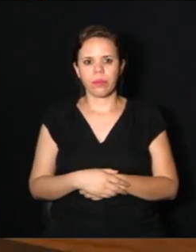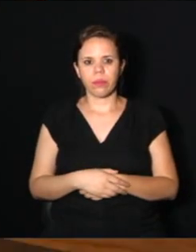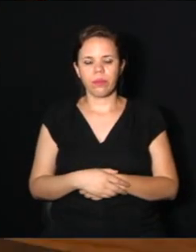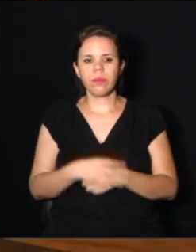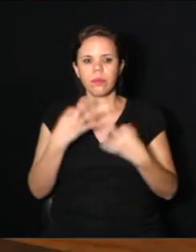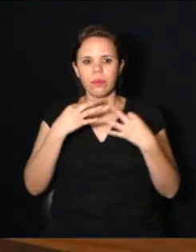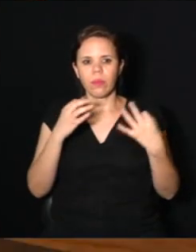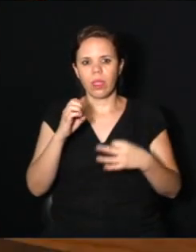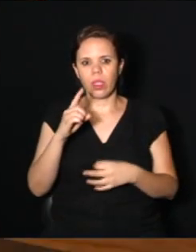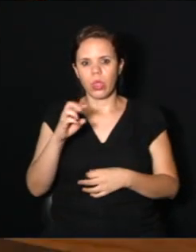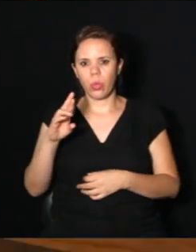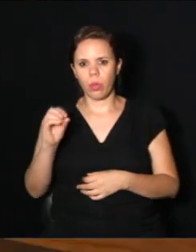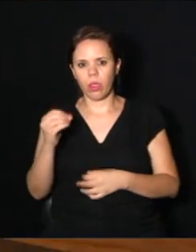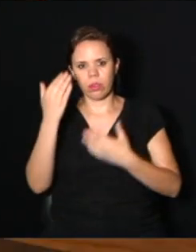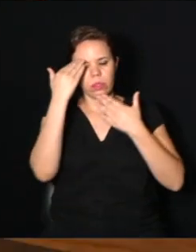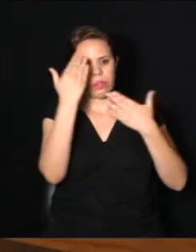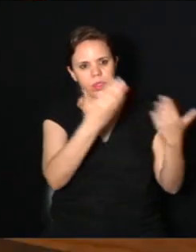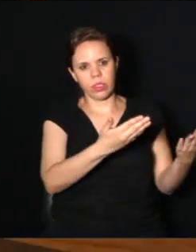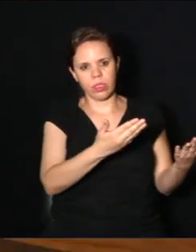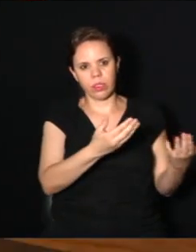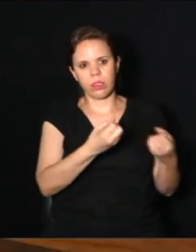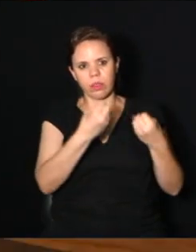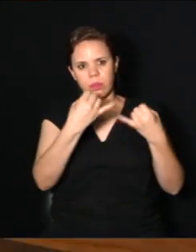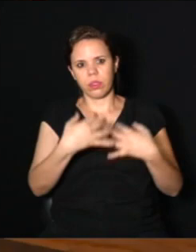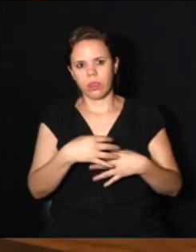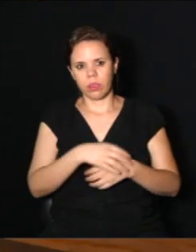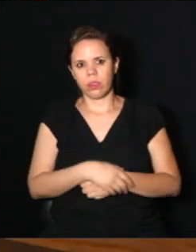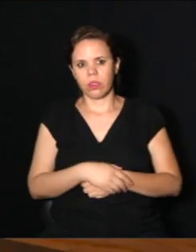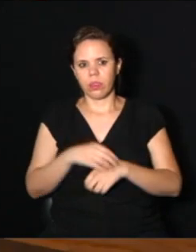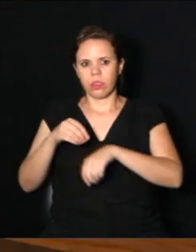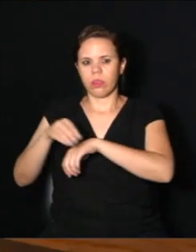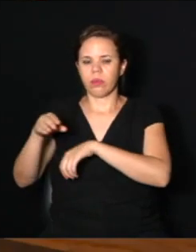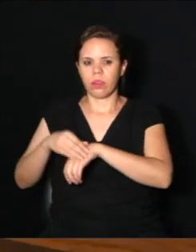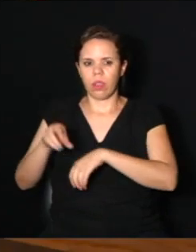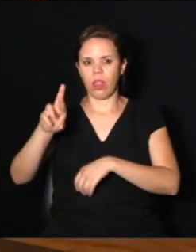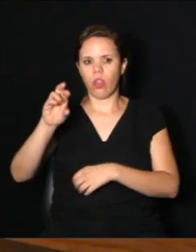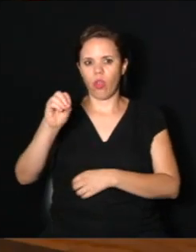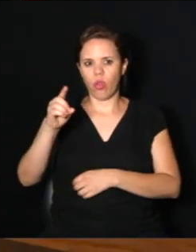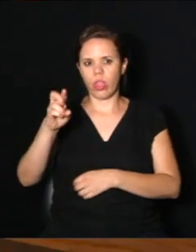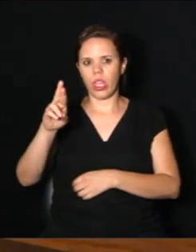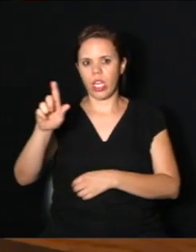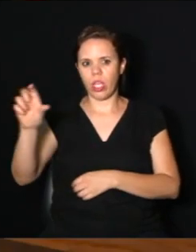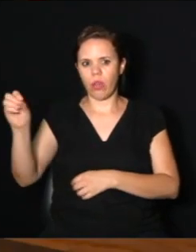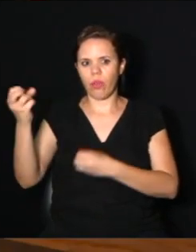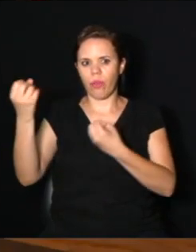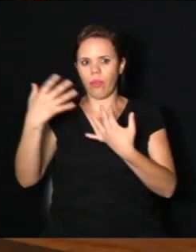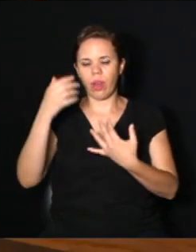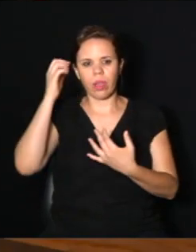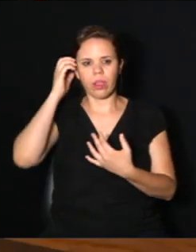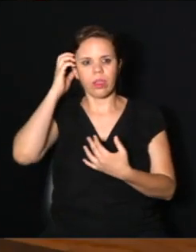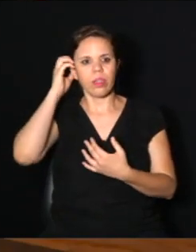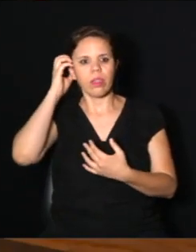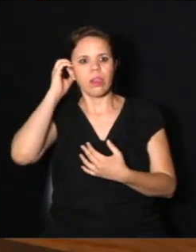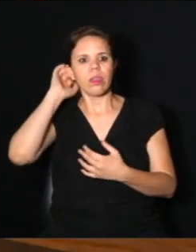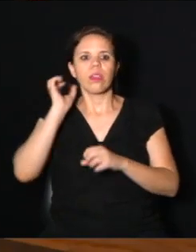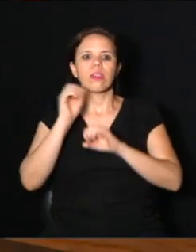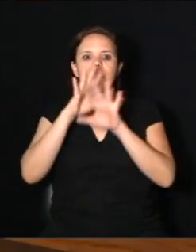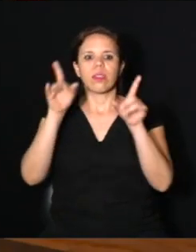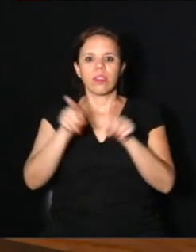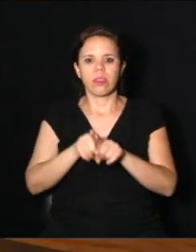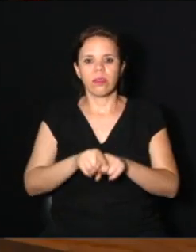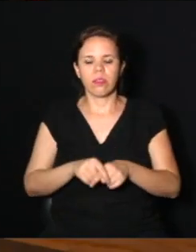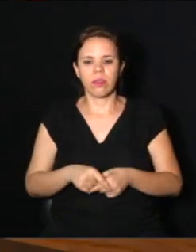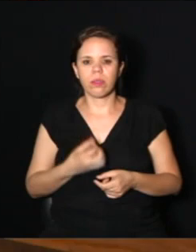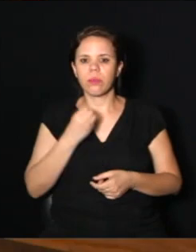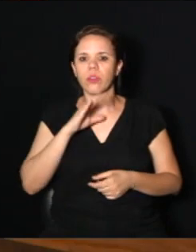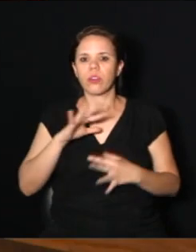Perfeito, Eduardo. Quero agradecer a você pela explicação e passar a palavra para o Rodrigo Presoto para que ele possa também esclarecer um pouco mais.